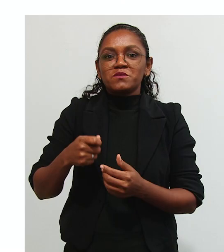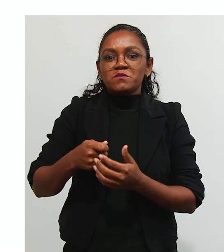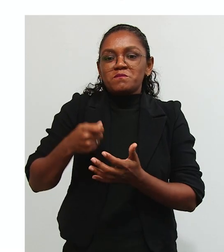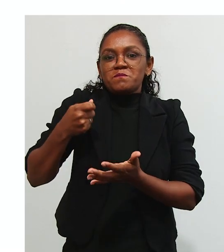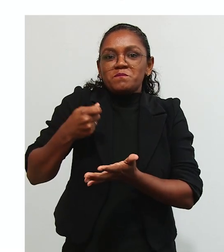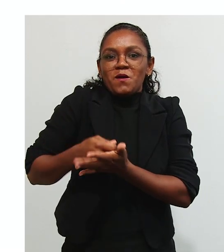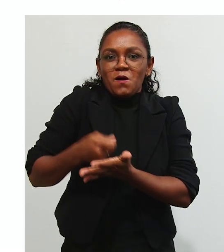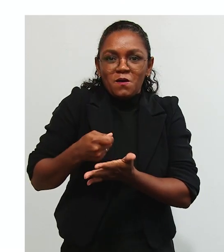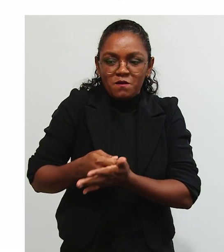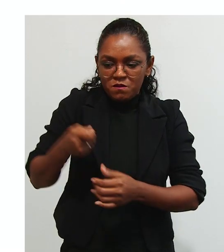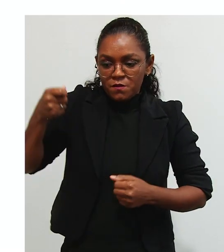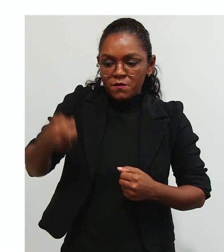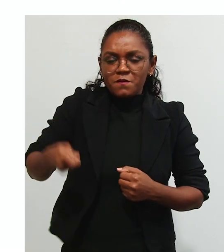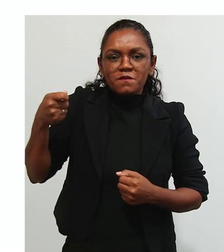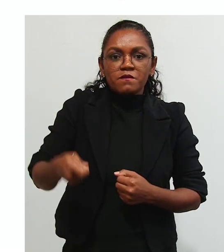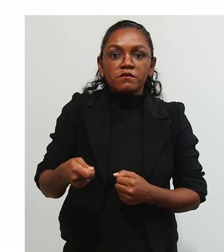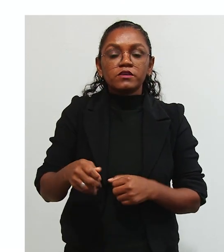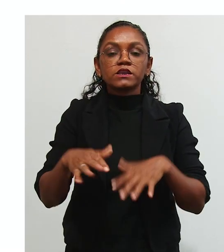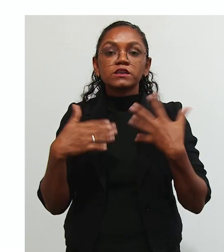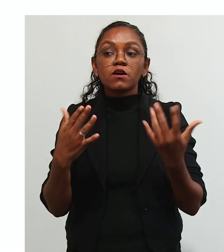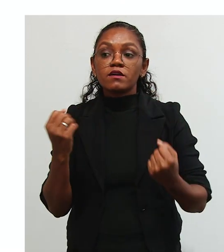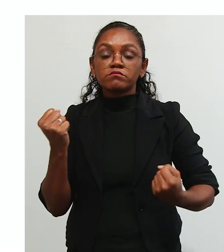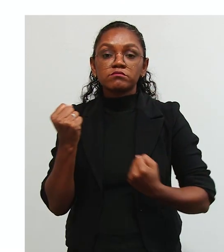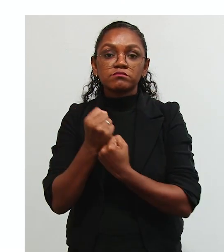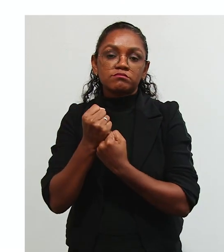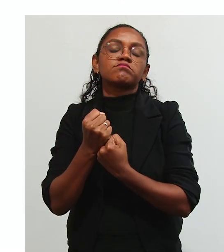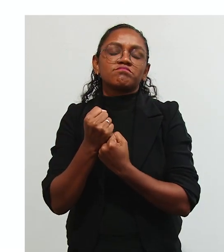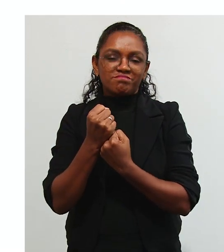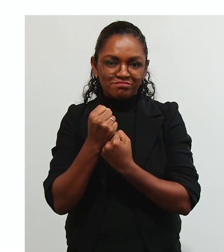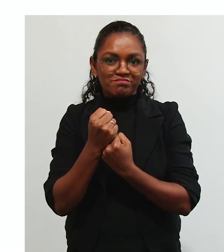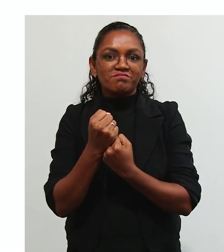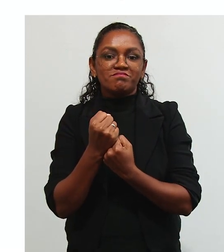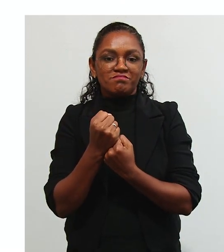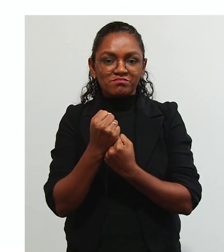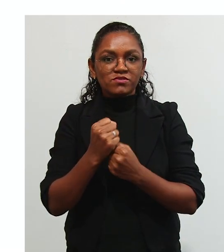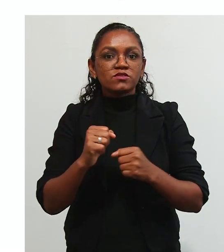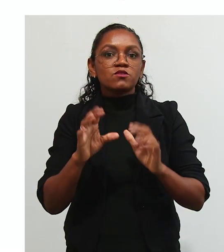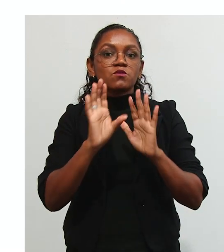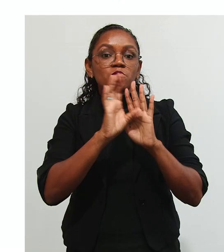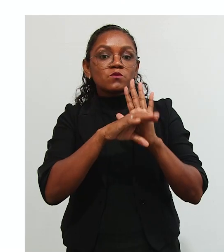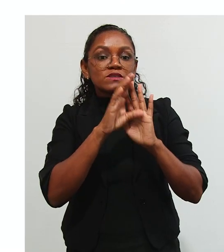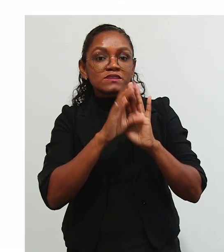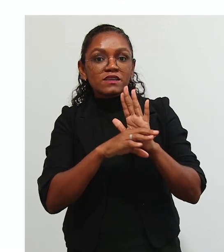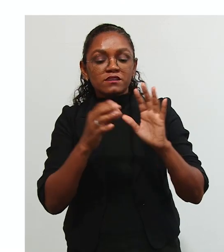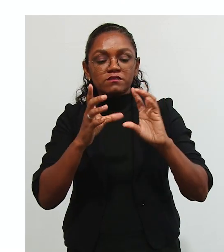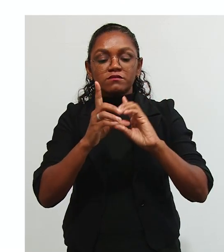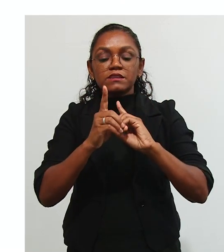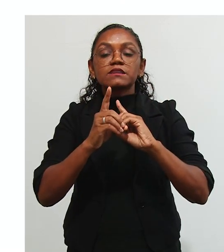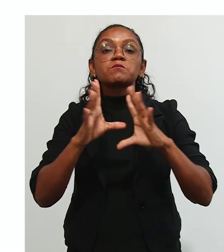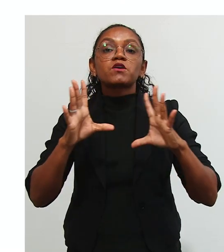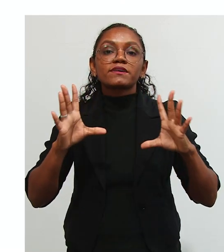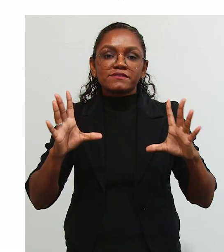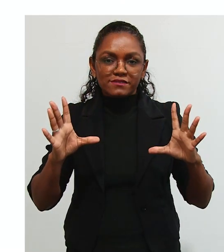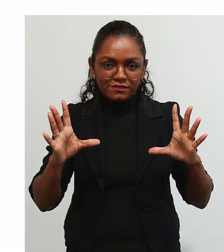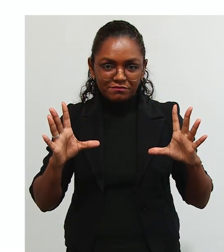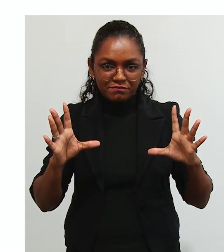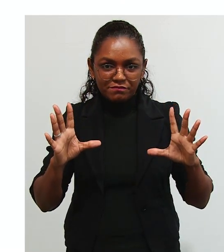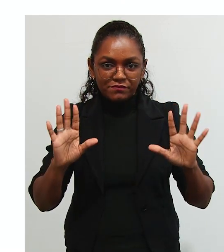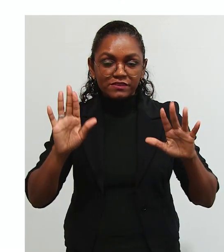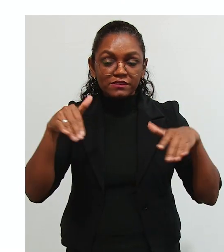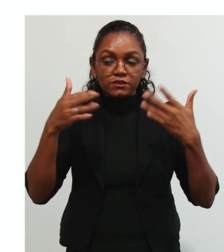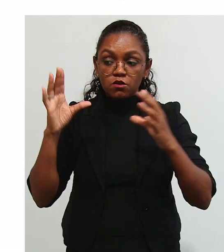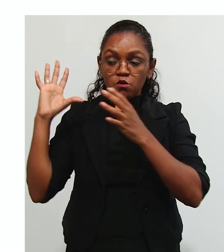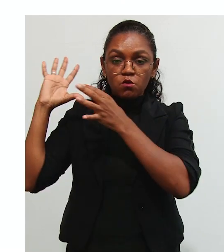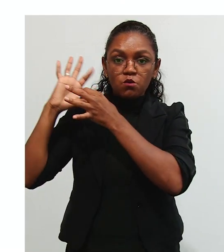visão que ele defendia, que era muito cara a Dewey, que é o conceito de democracia. E nesse